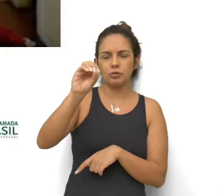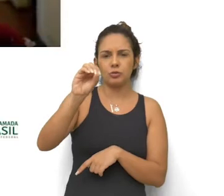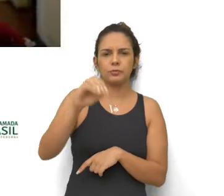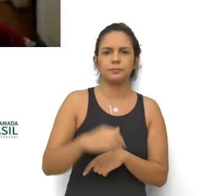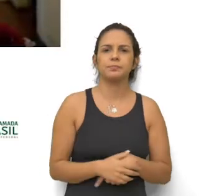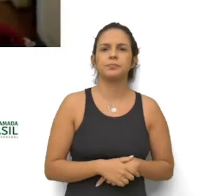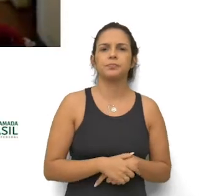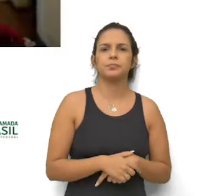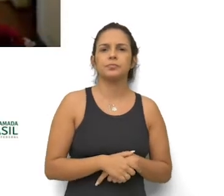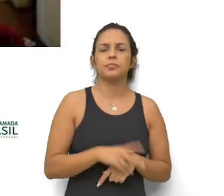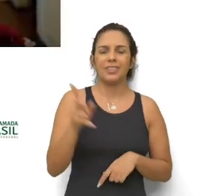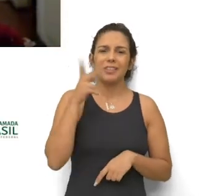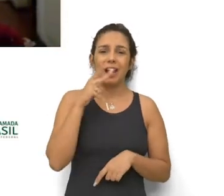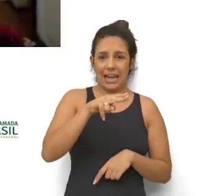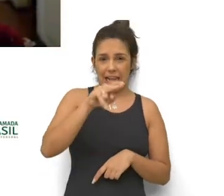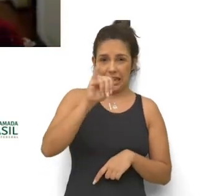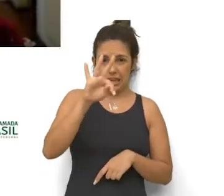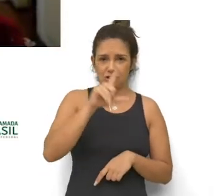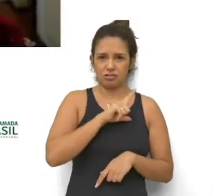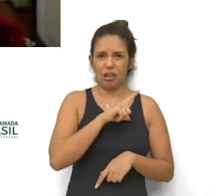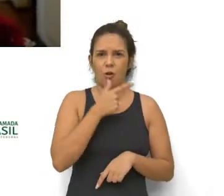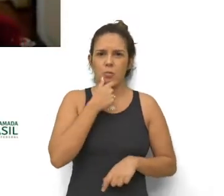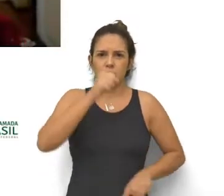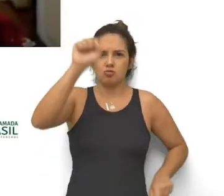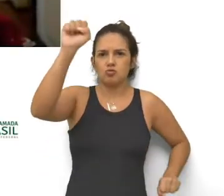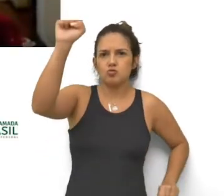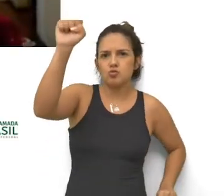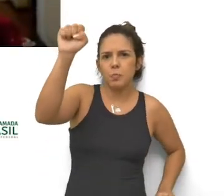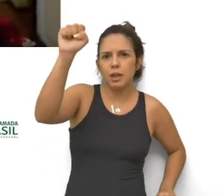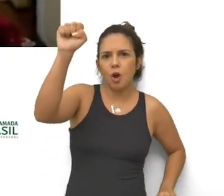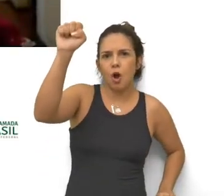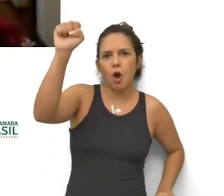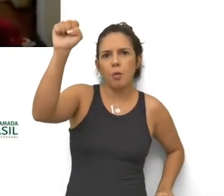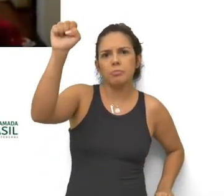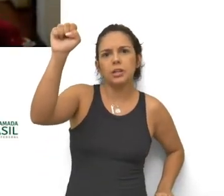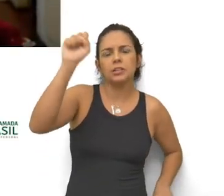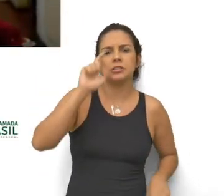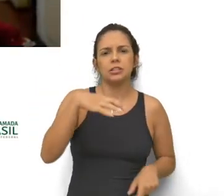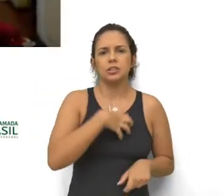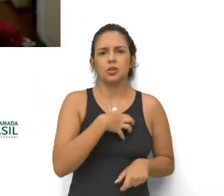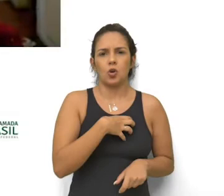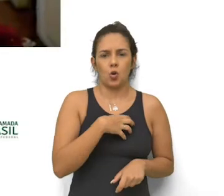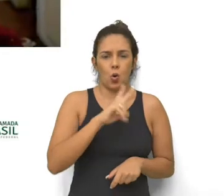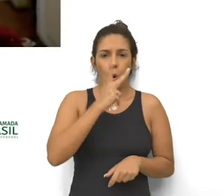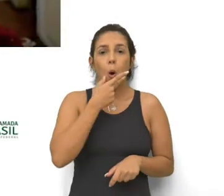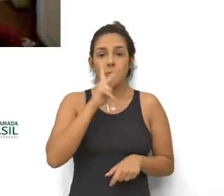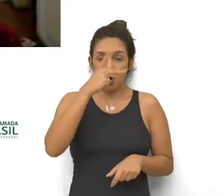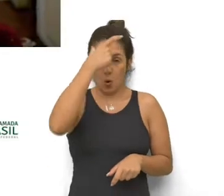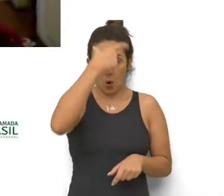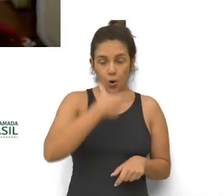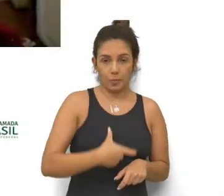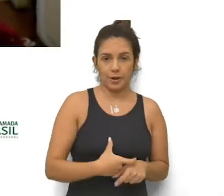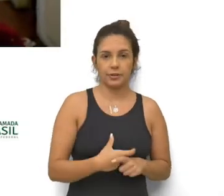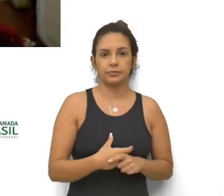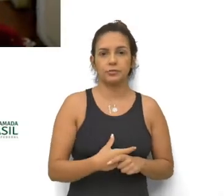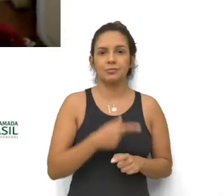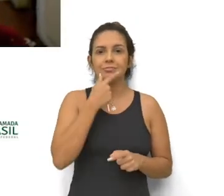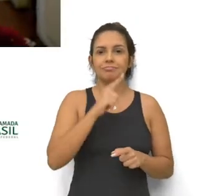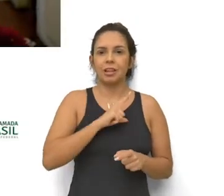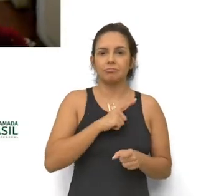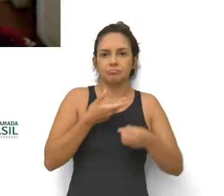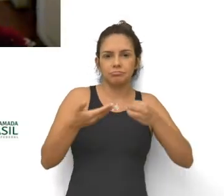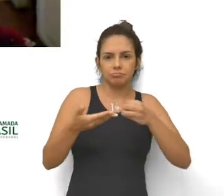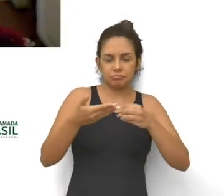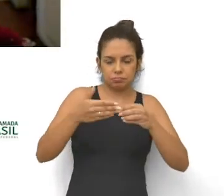é digamos, o homem que é mais inteiro, mas o homem no sentido ser humano, né? E dos homens